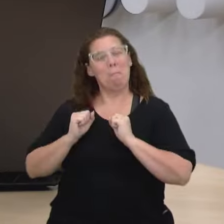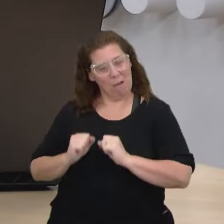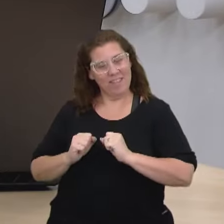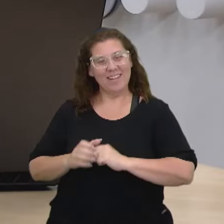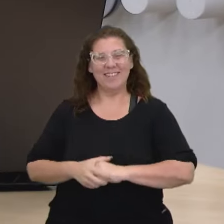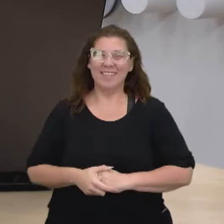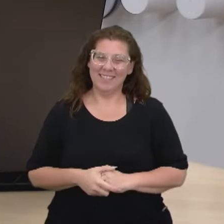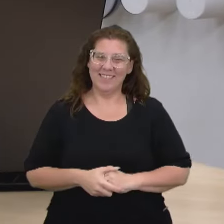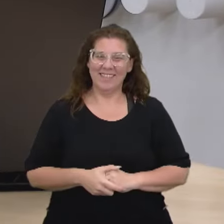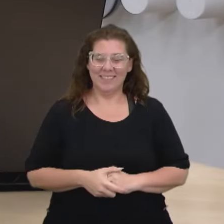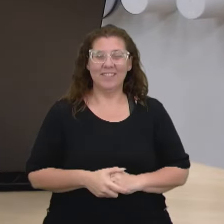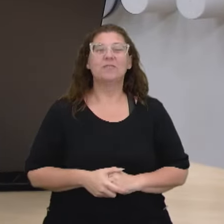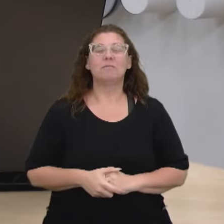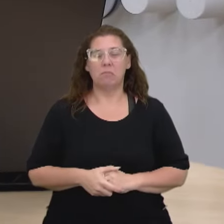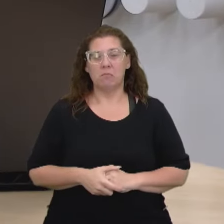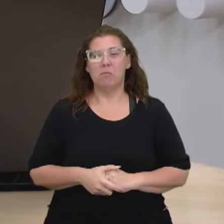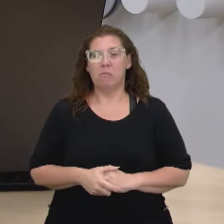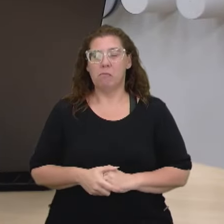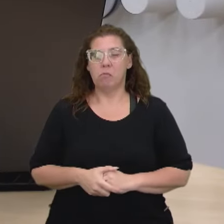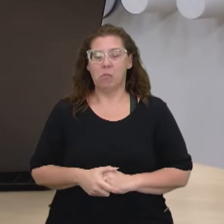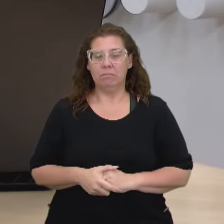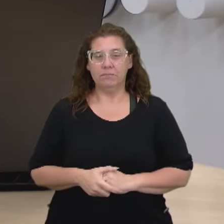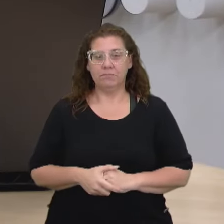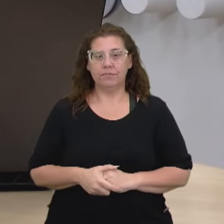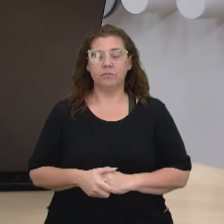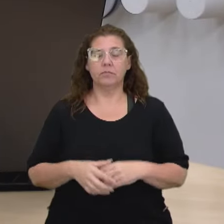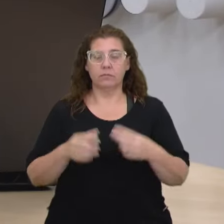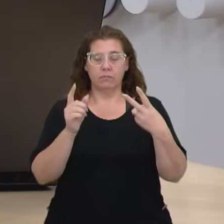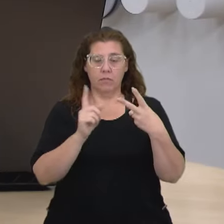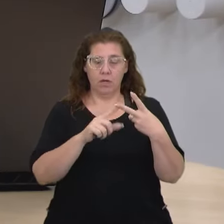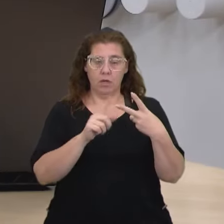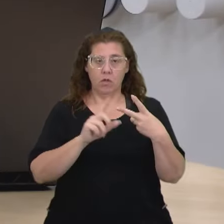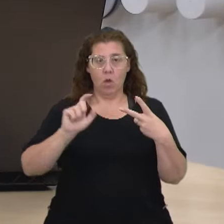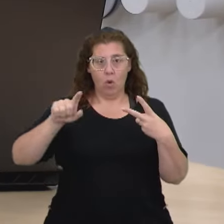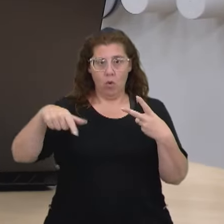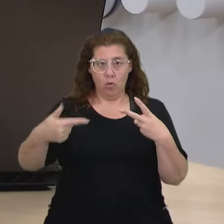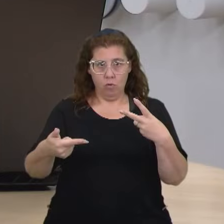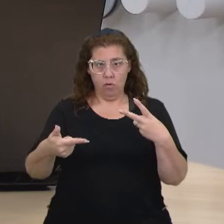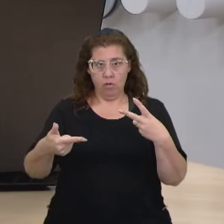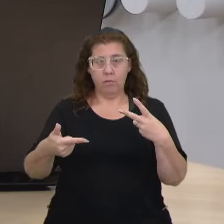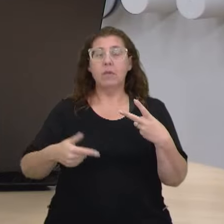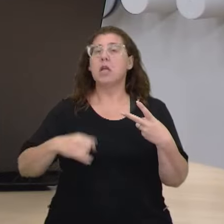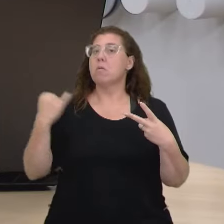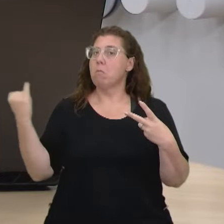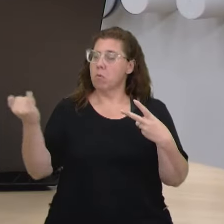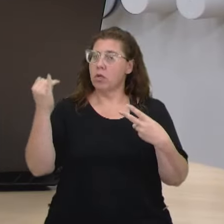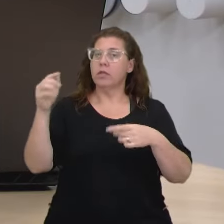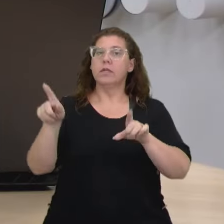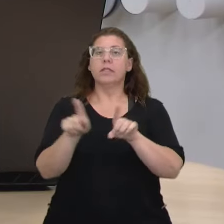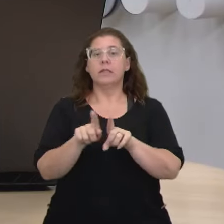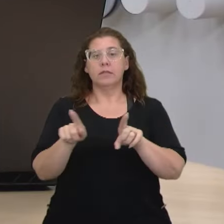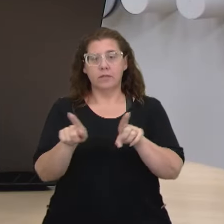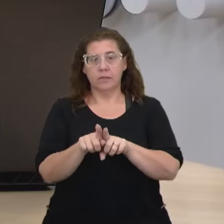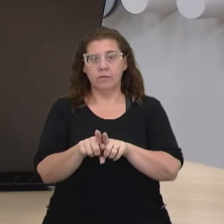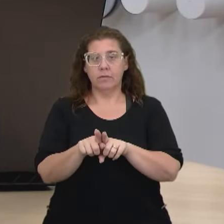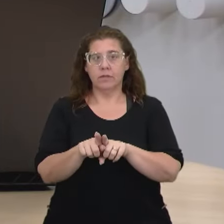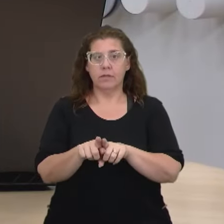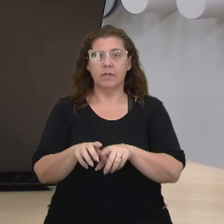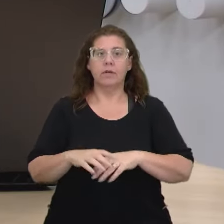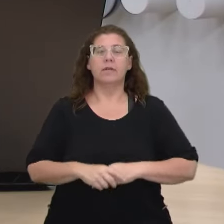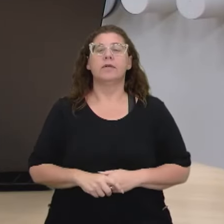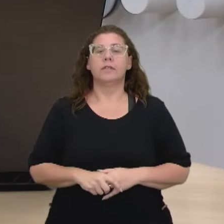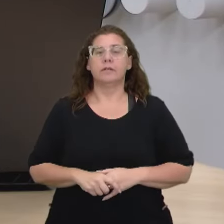Perfeito. Então, a gente tem poder, e aí a gente tem um sinal para um outro termo fundamental para o pensamento Foucaultiano, que é o